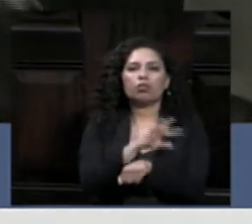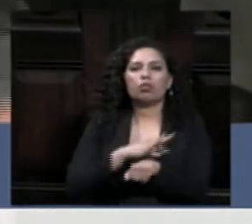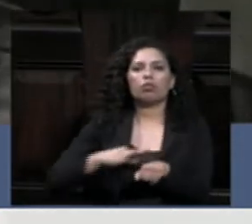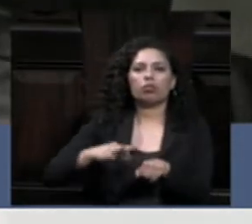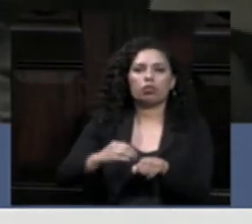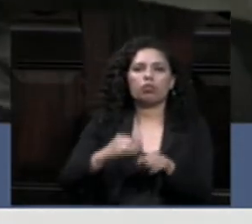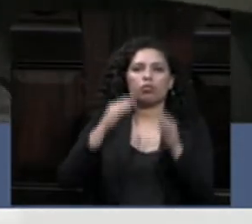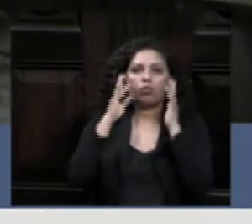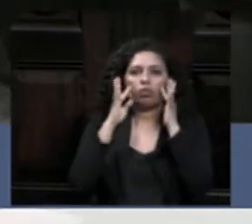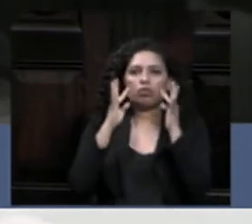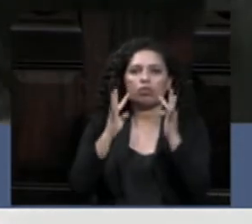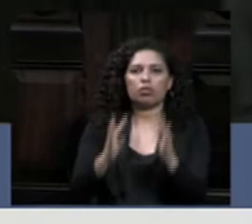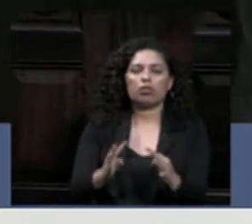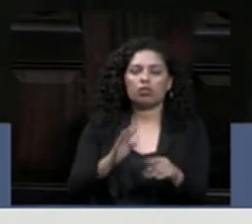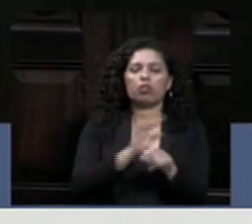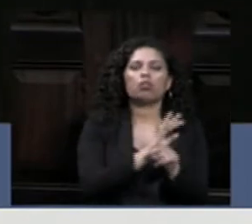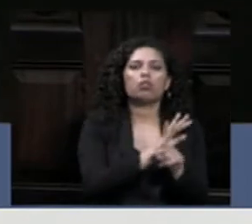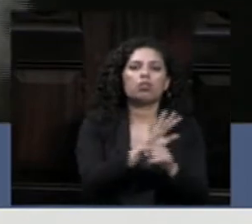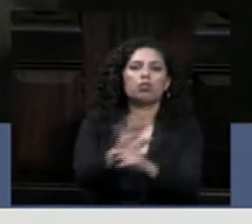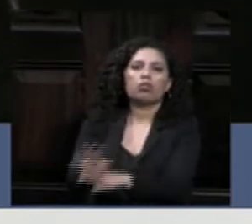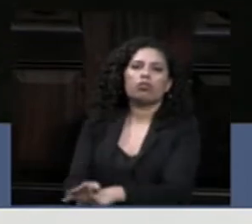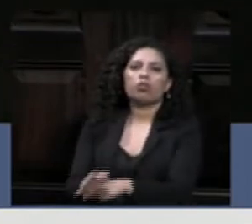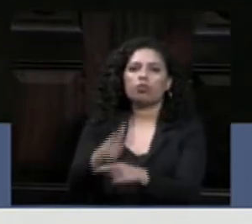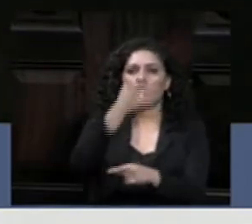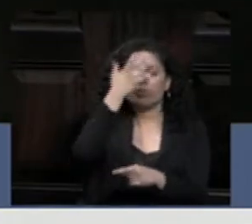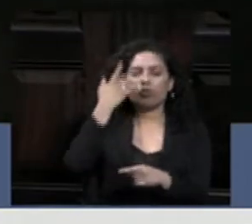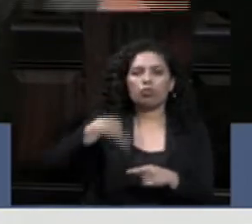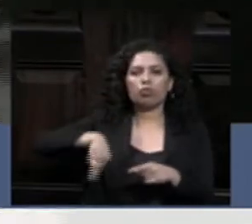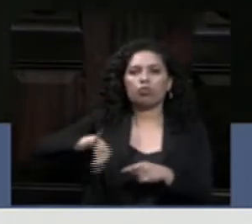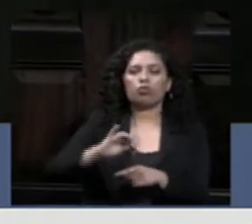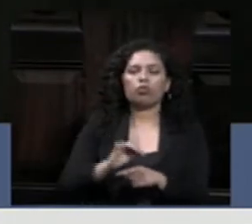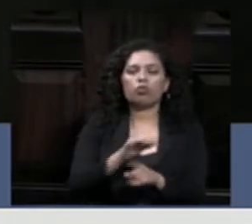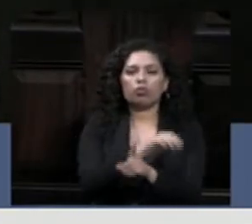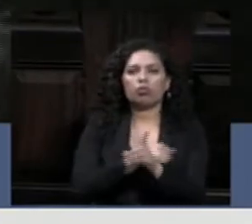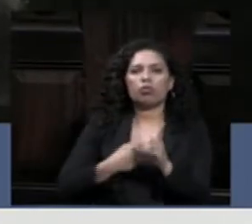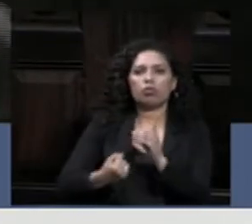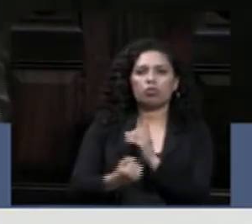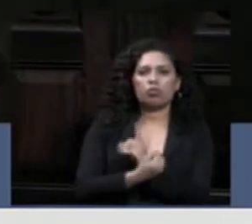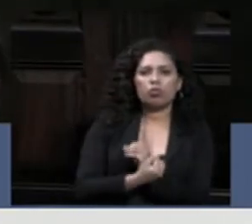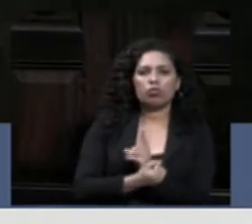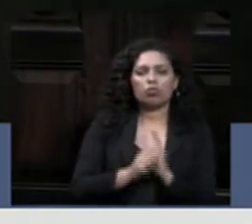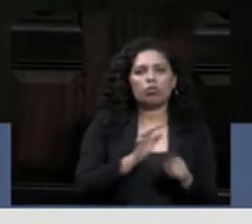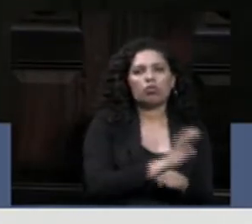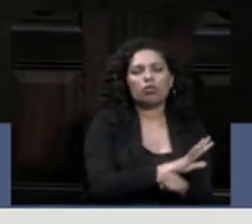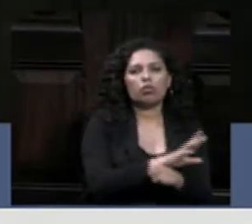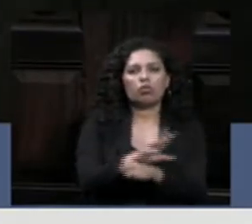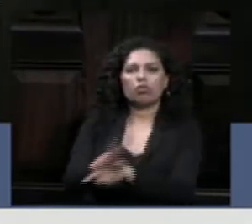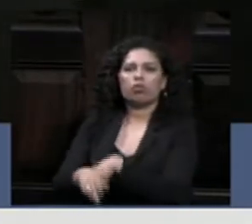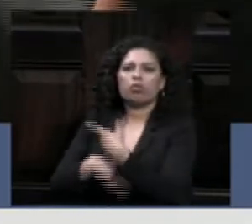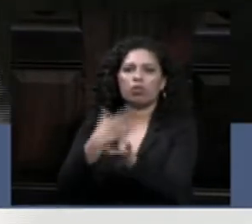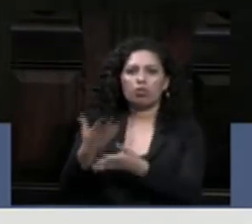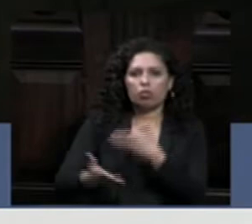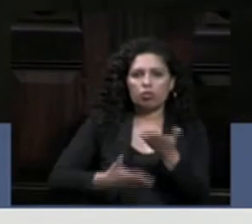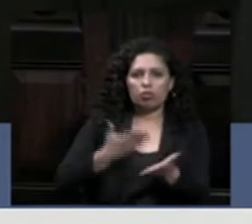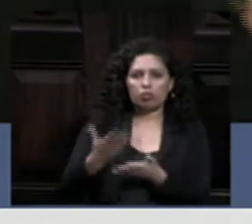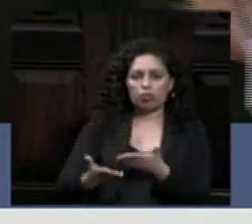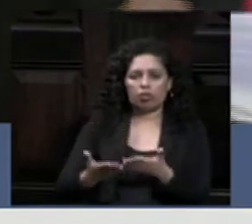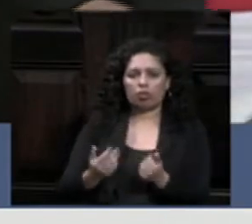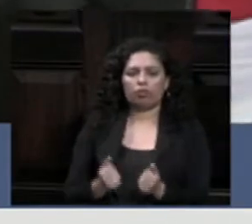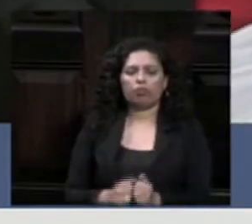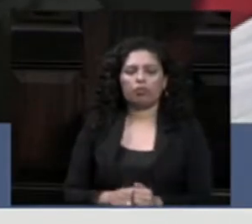atenção mais digna àqueles que realmente merecem, com uma visão pluridisciplinar, integrada e de reinserção